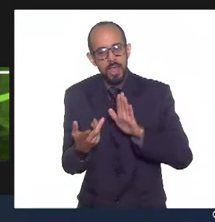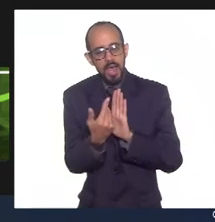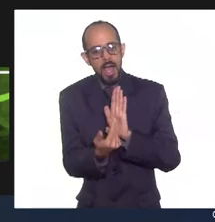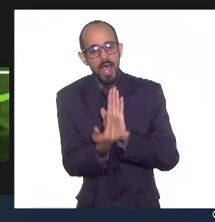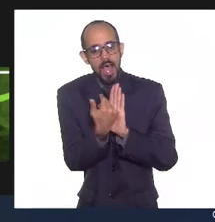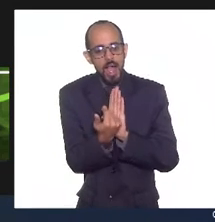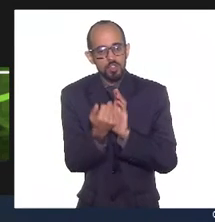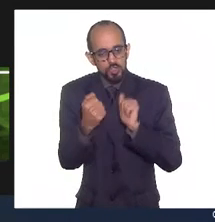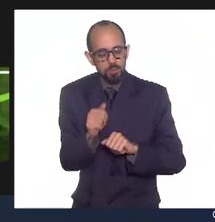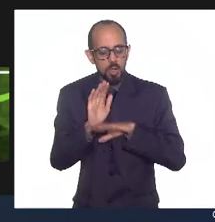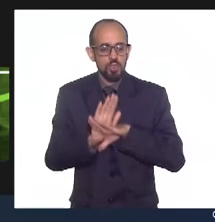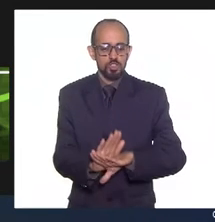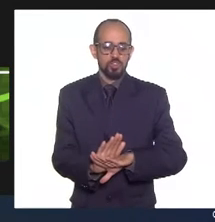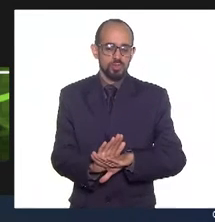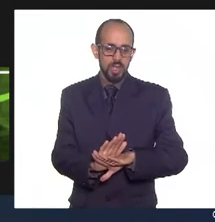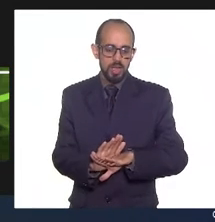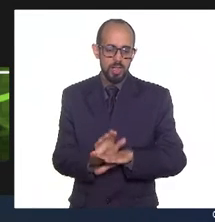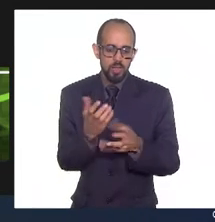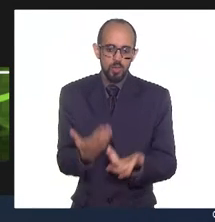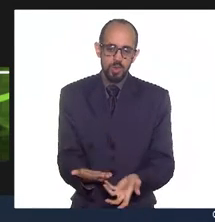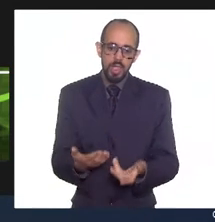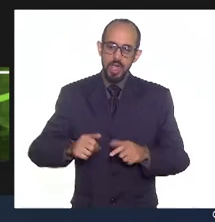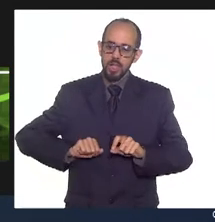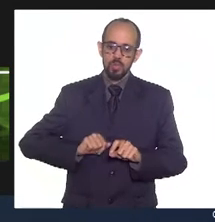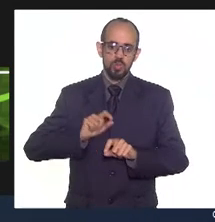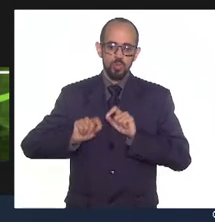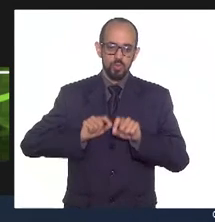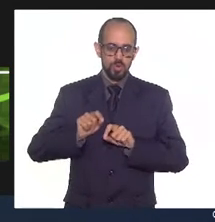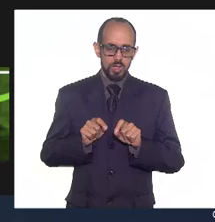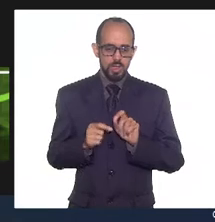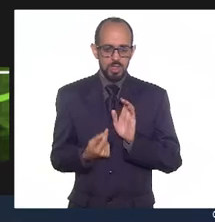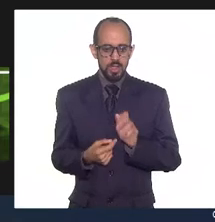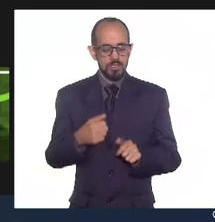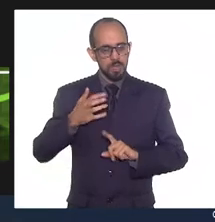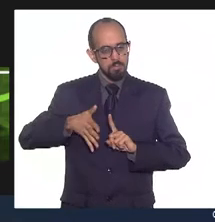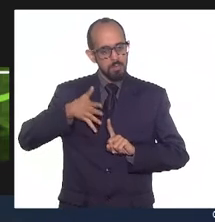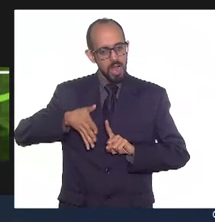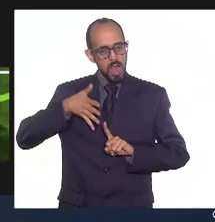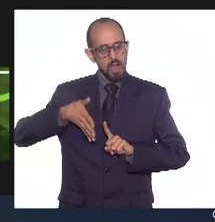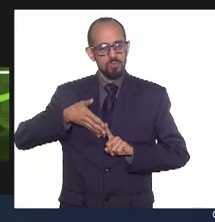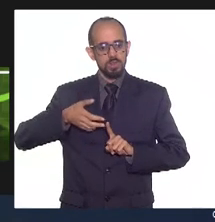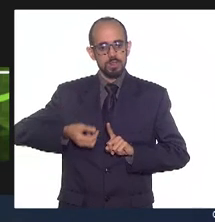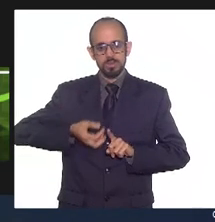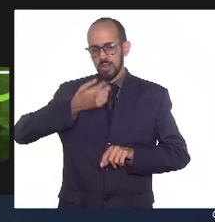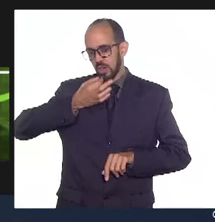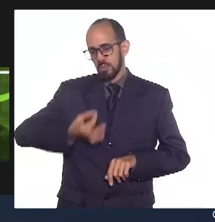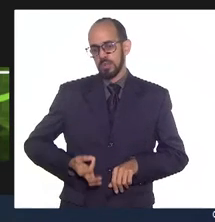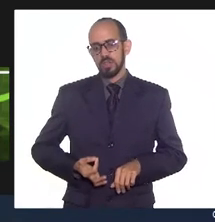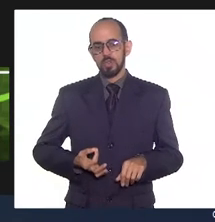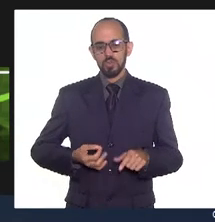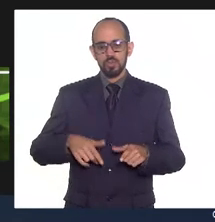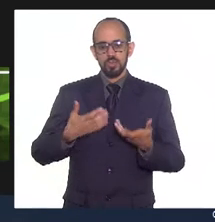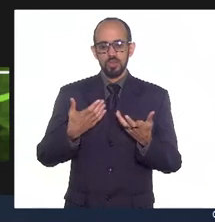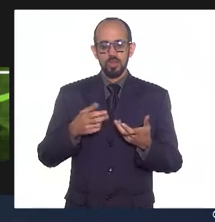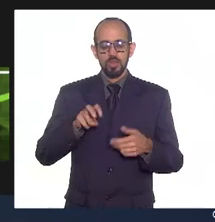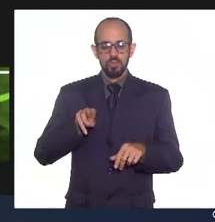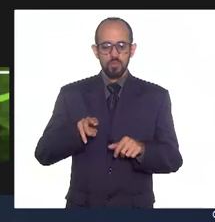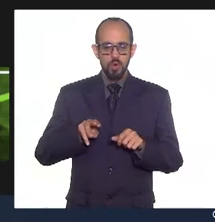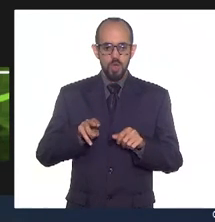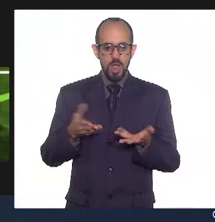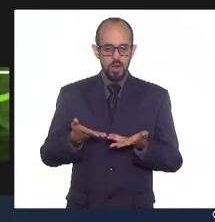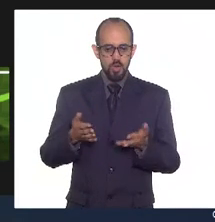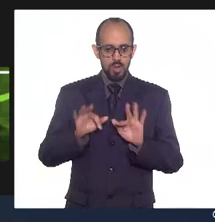assim eu eu quero deixar esse essa palavra aqui esse depoimento e vou dar só para